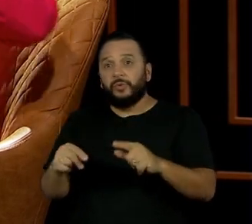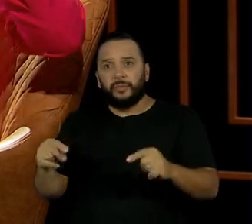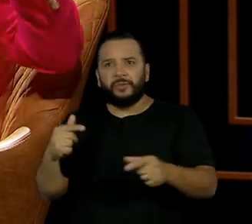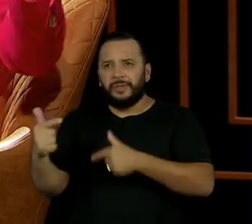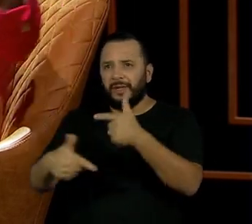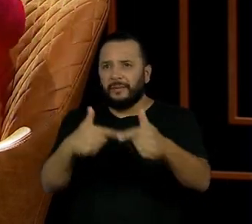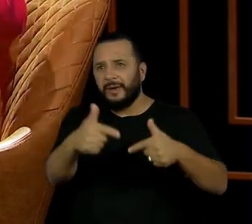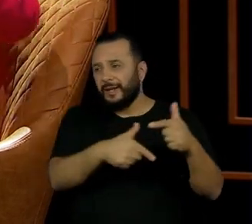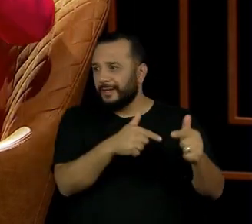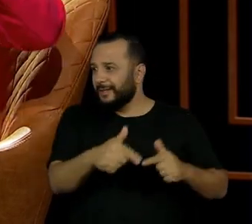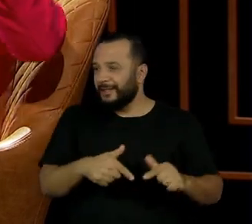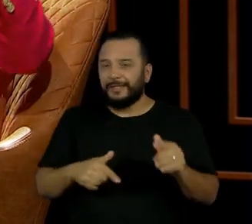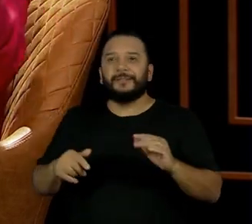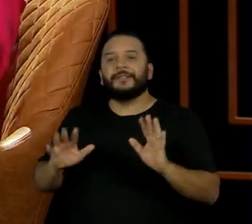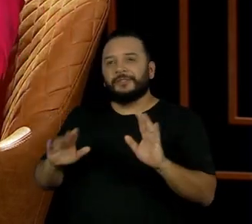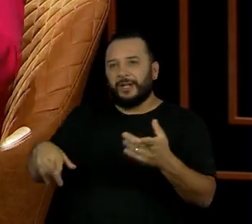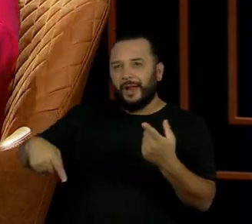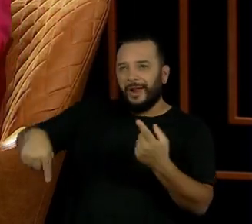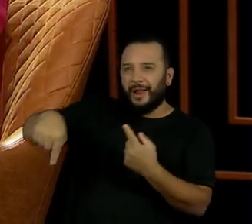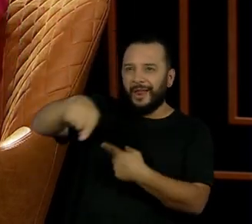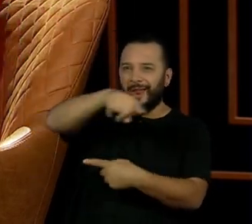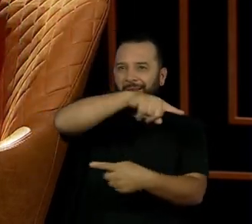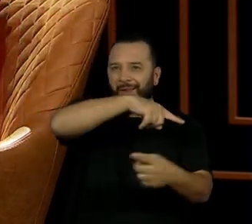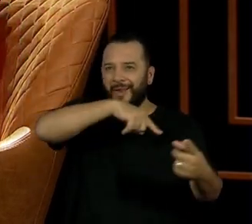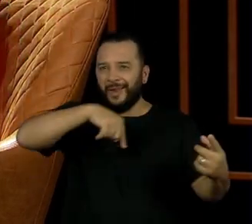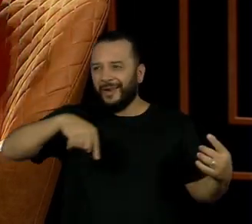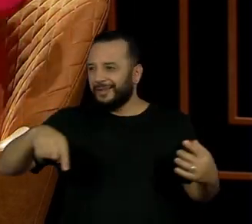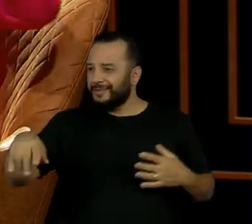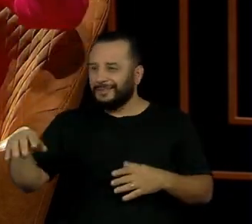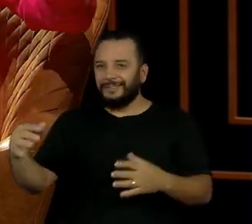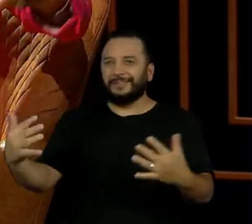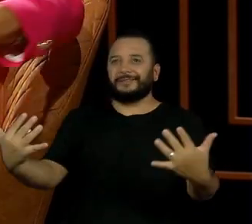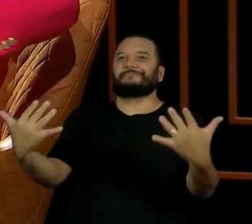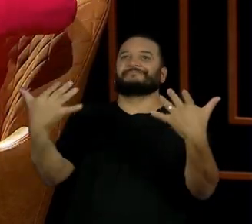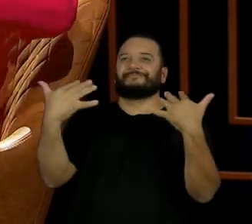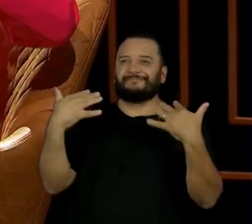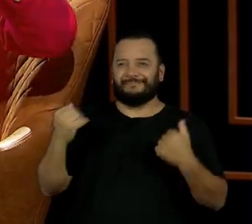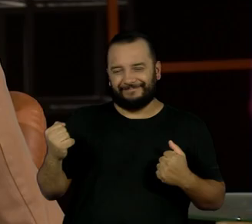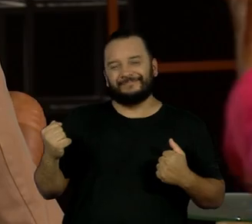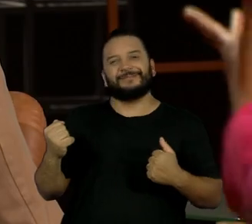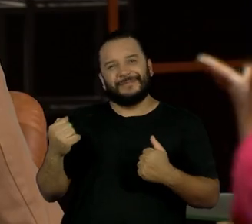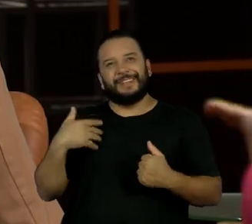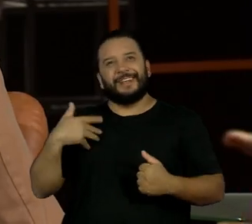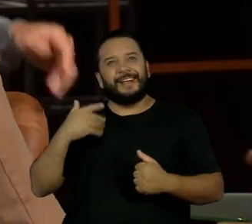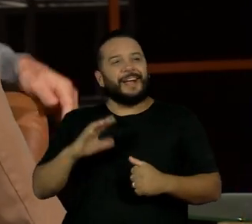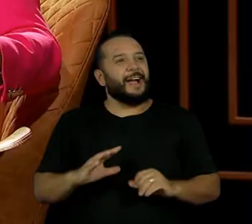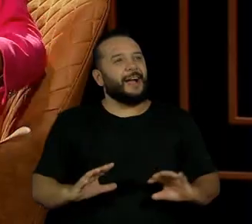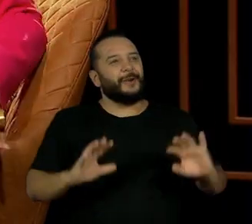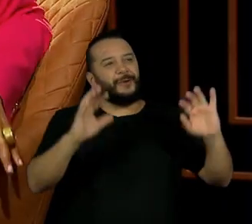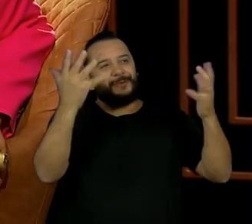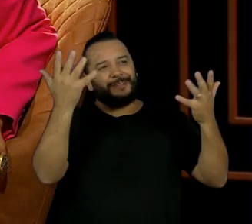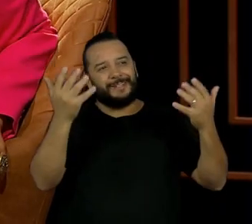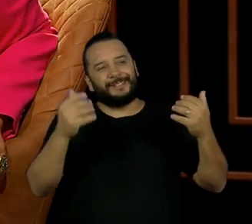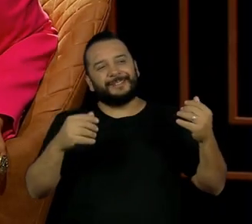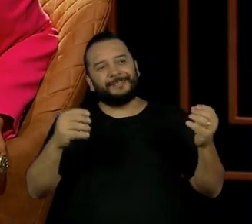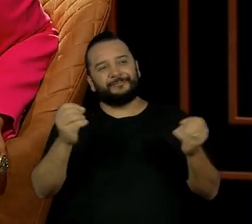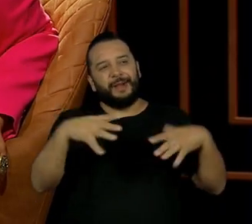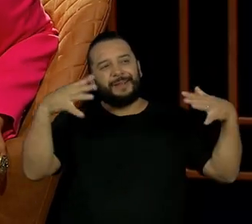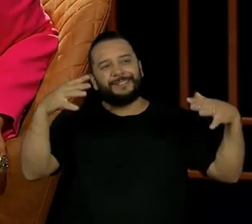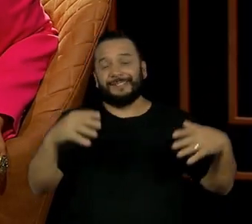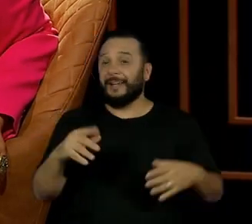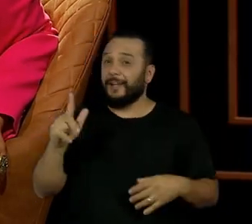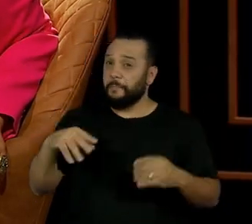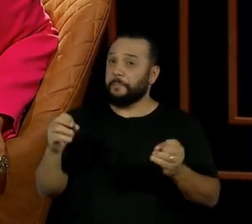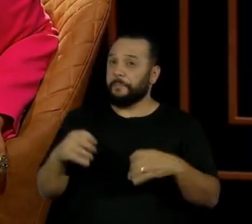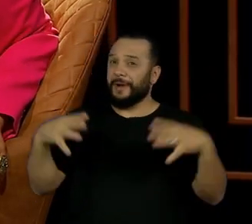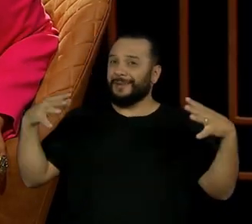ali movimentando acontecendo E aí a gente consegue realmente e eu sempre digo essa coisa